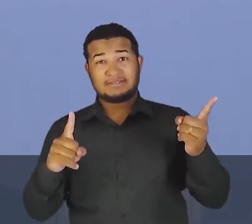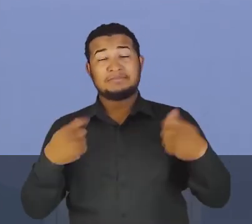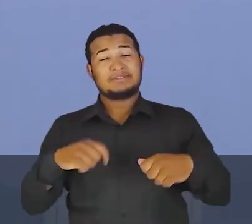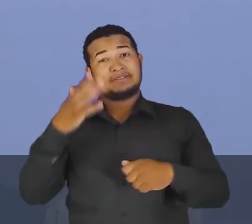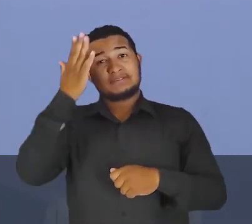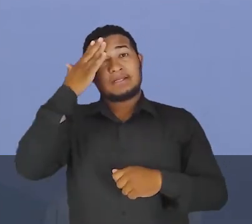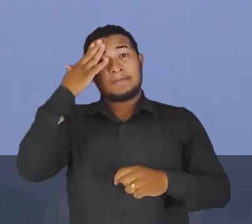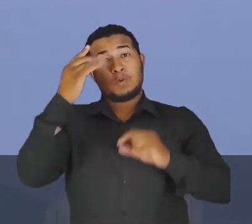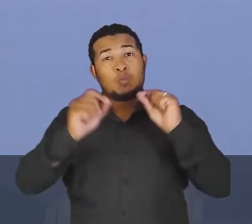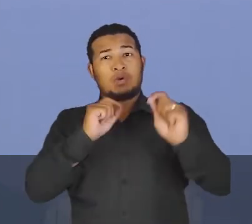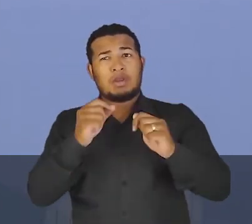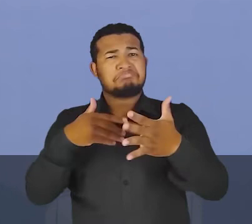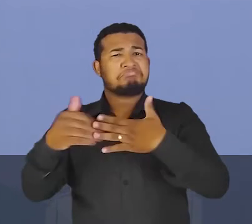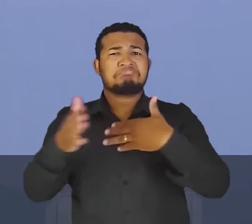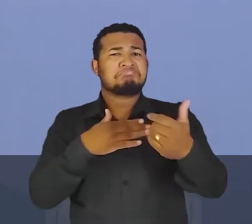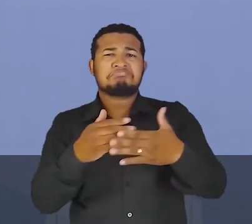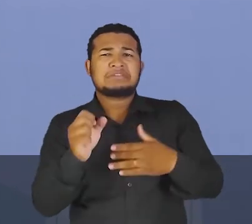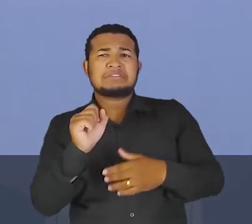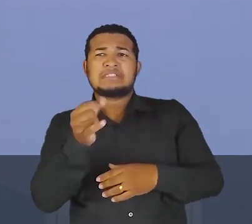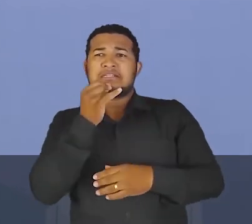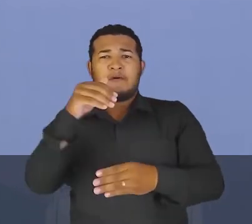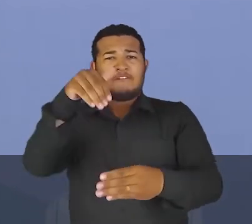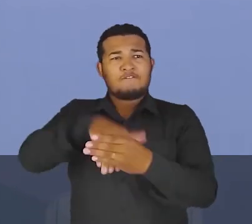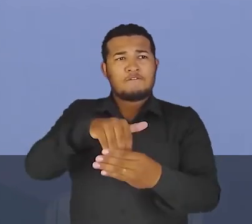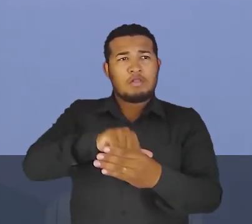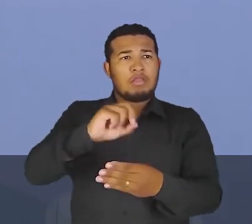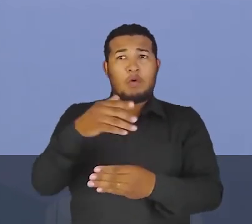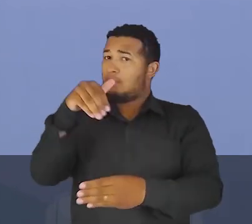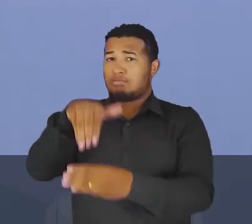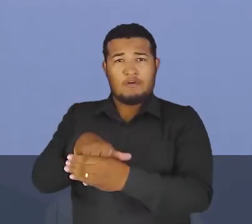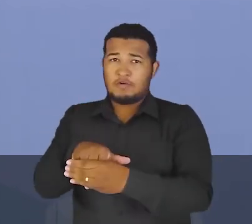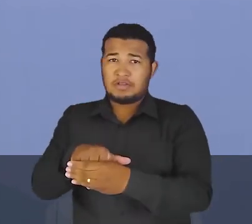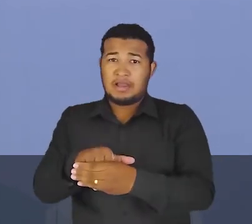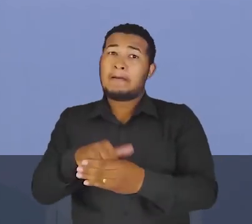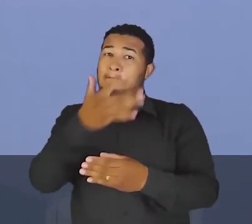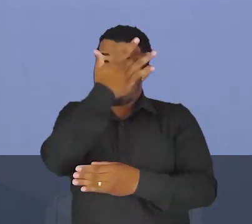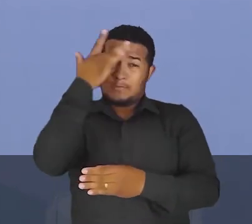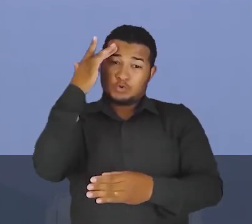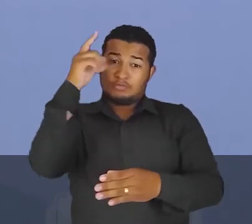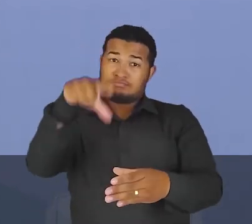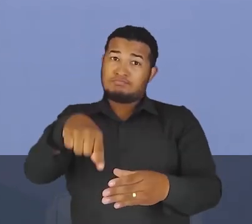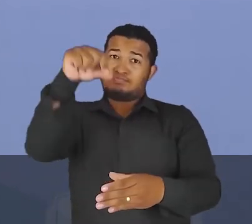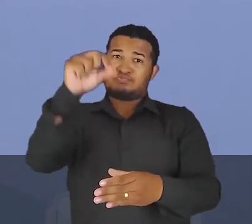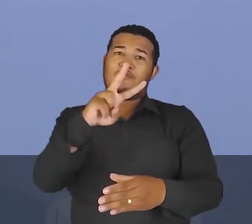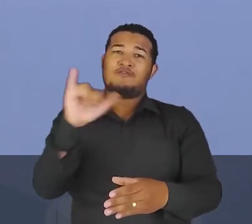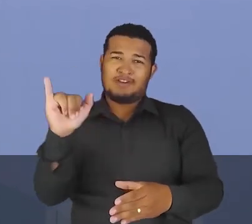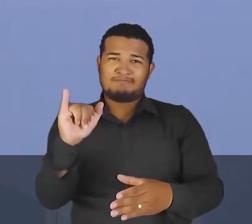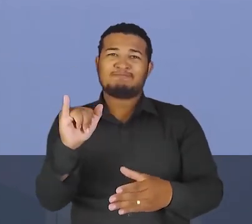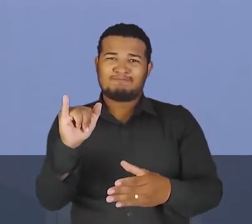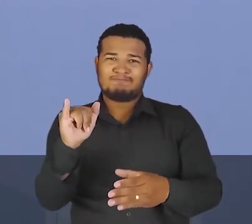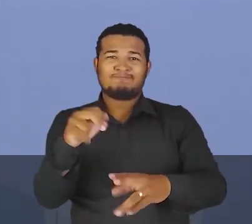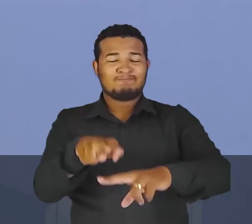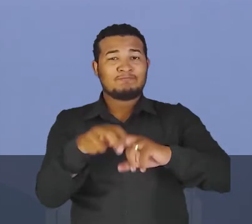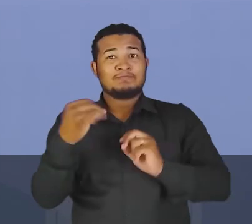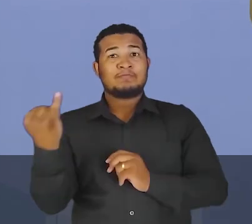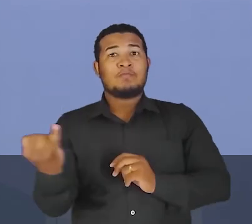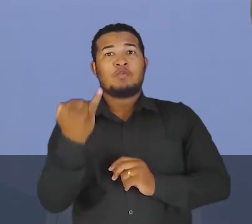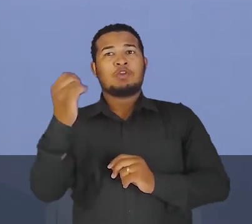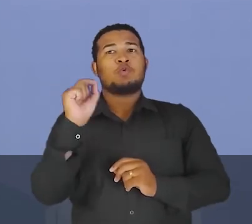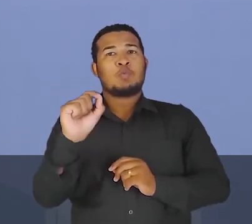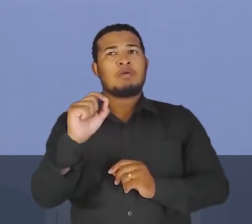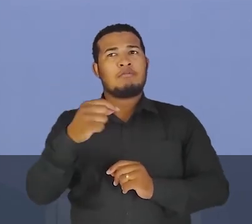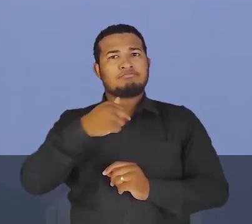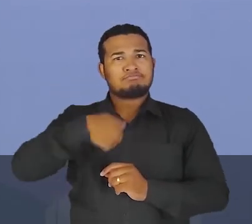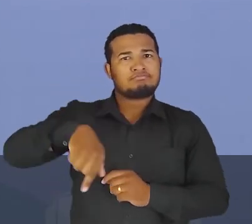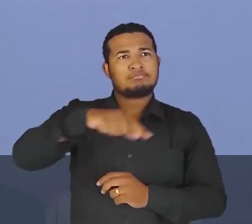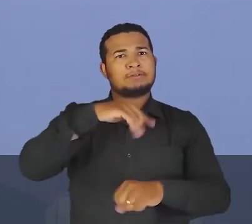que, independente se você votar ou não, alguém vai ser escolhido. E é importante que nós tenhamos